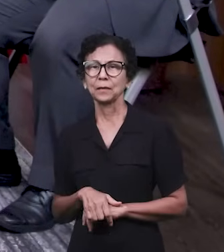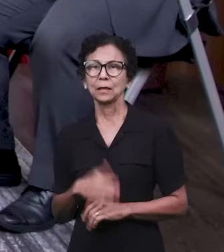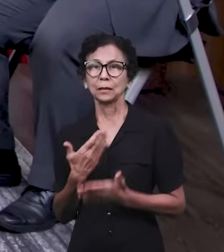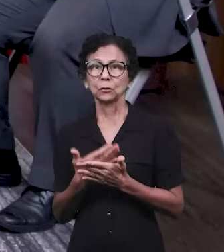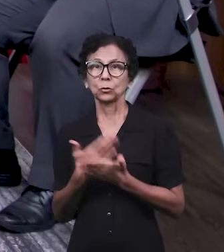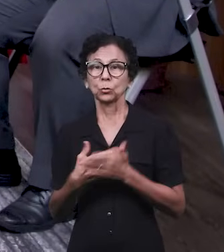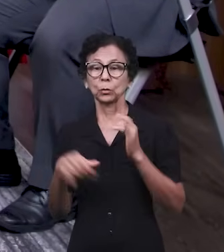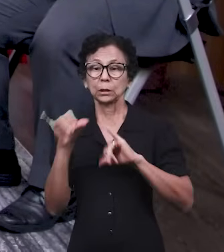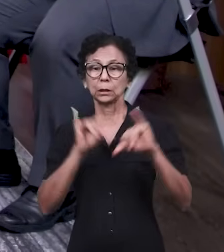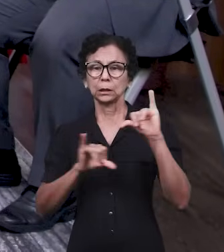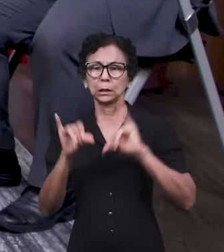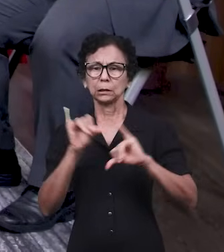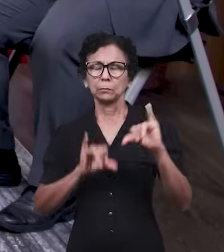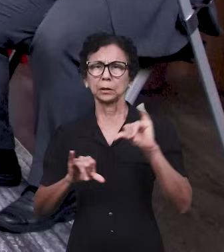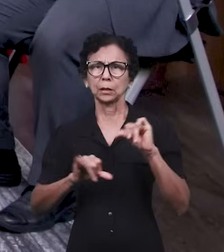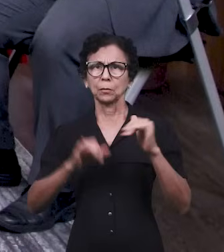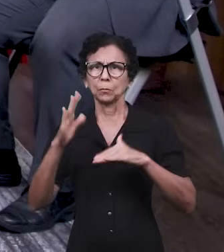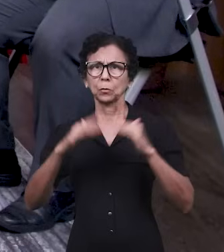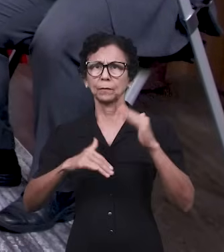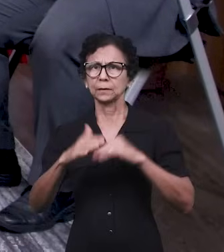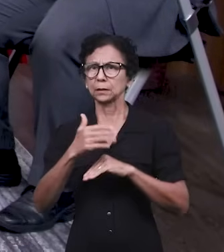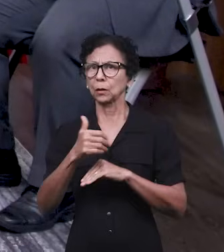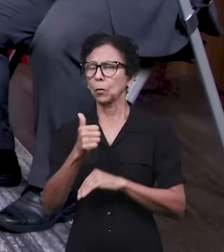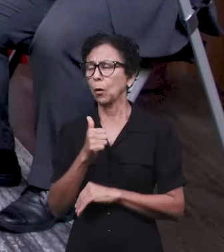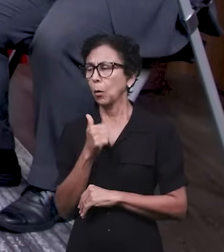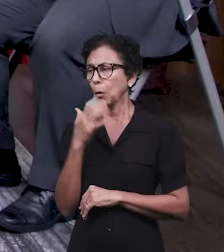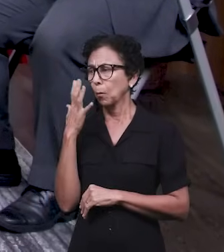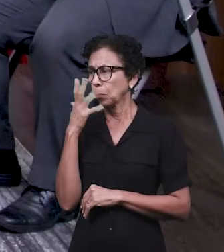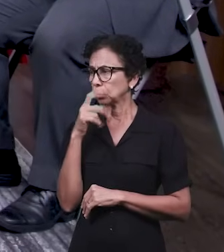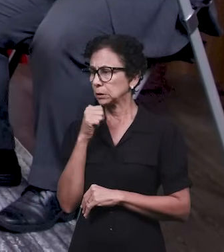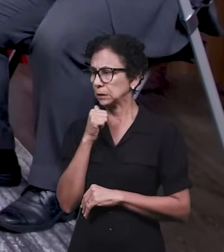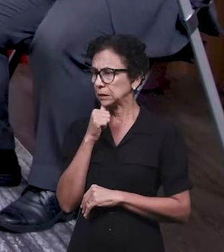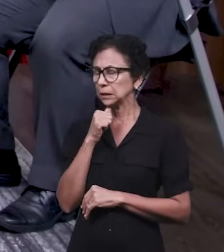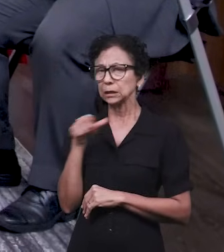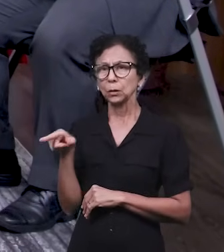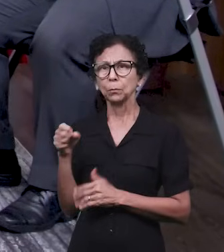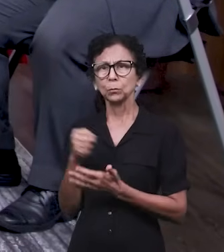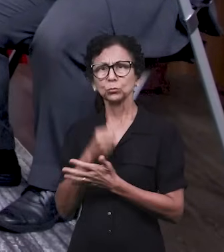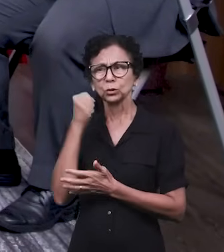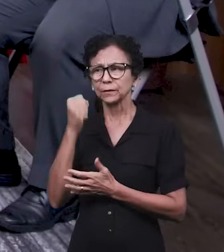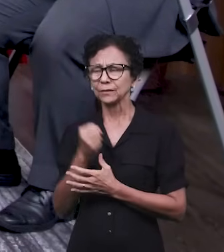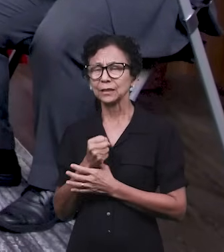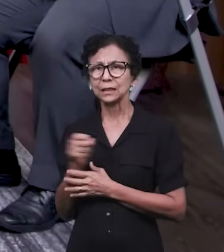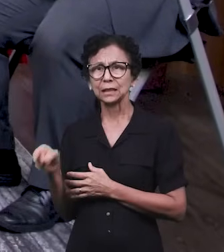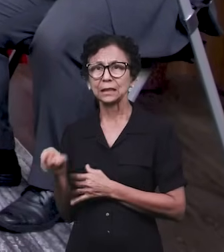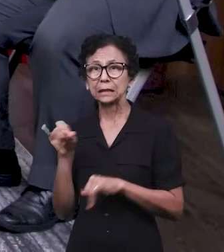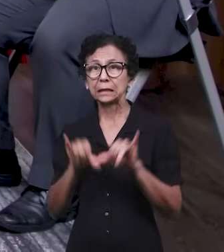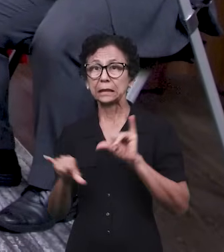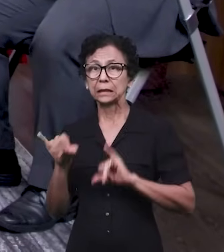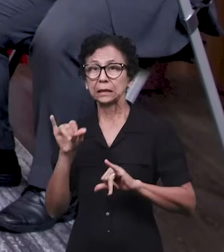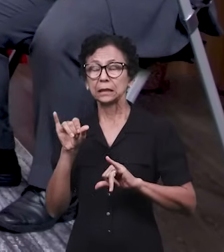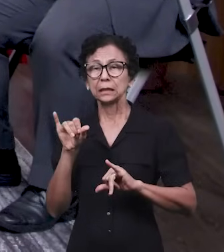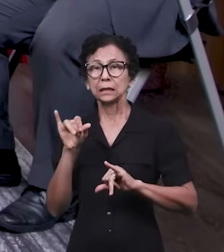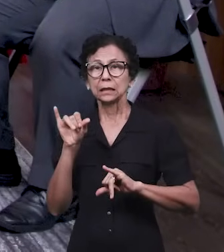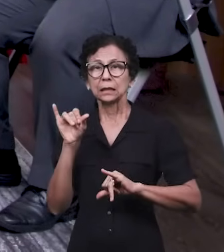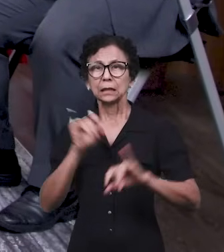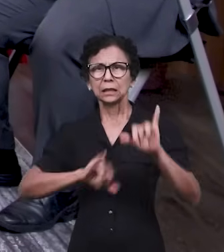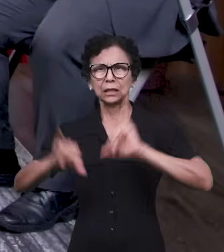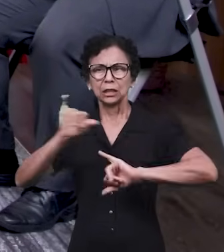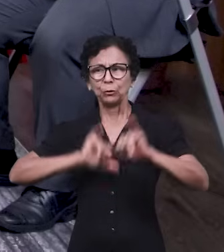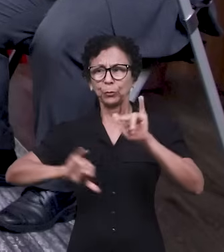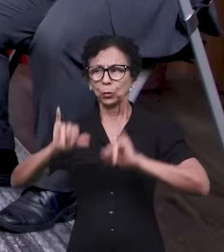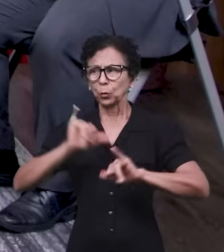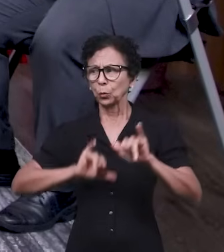nem sabia o que era. Mas eu via como criança assim, eu falei, puxa, ele é químico. Eu achava bonito, assim, mas não fazia a menor ideia. Porque a gente não